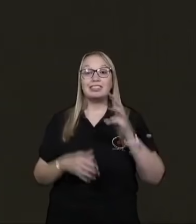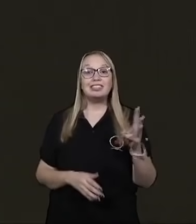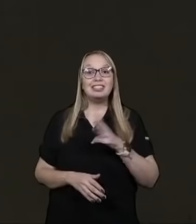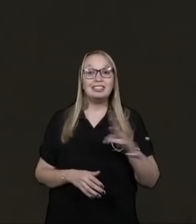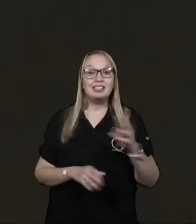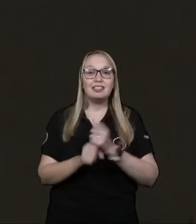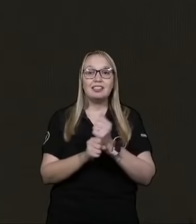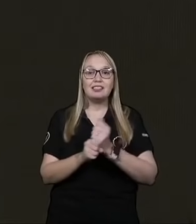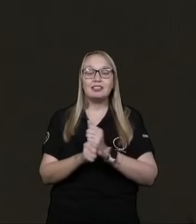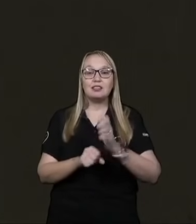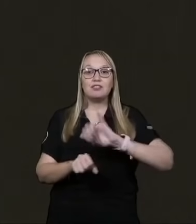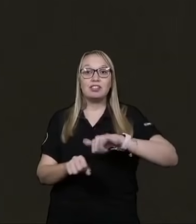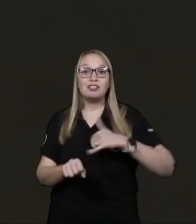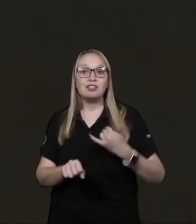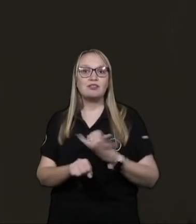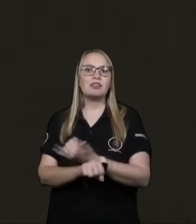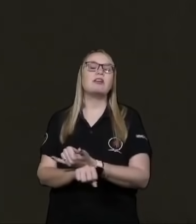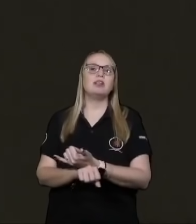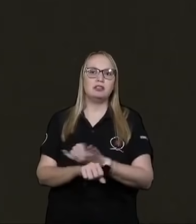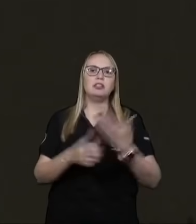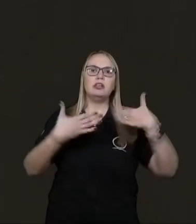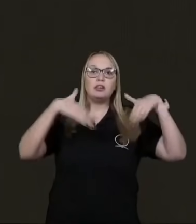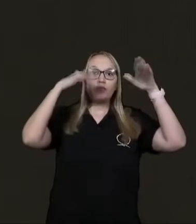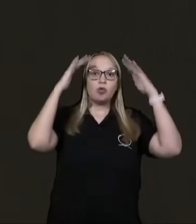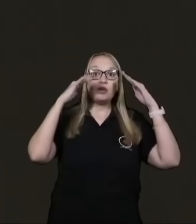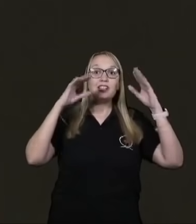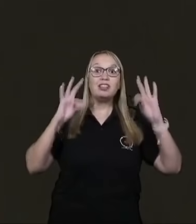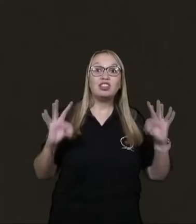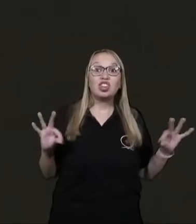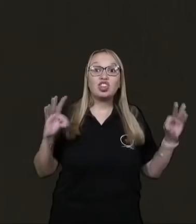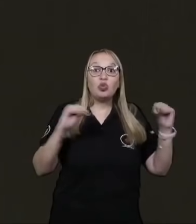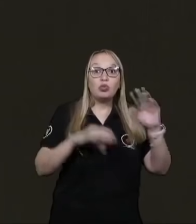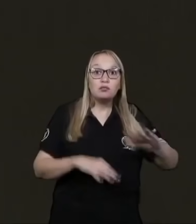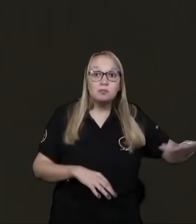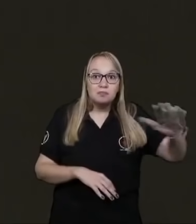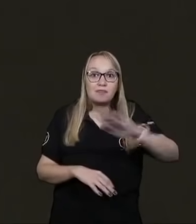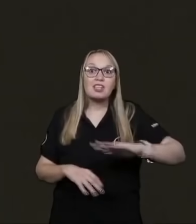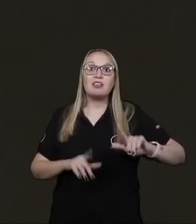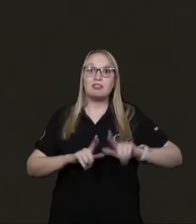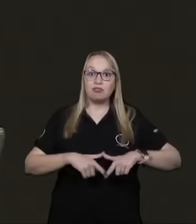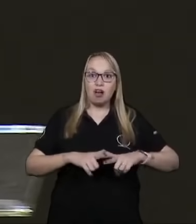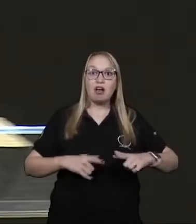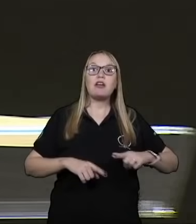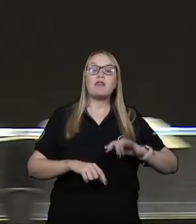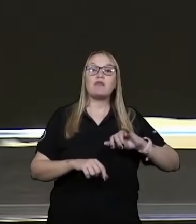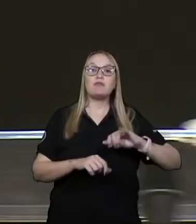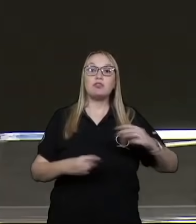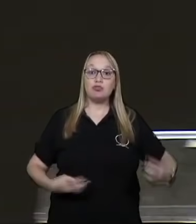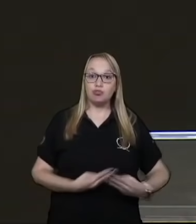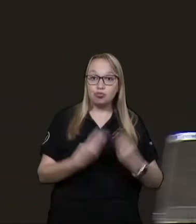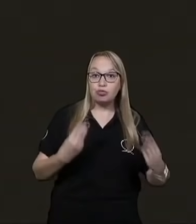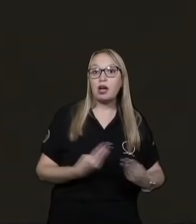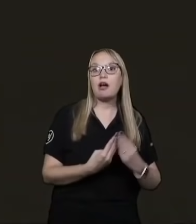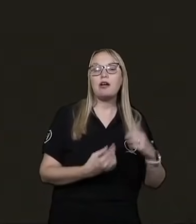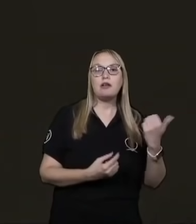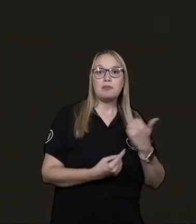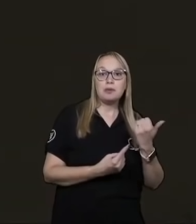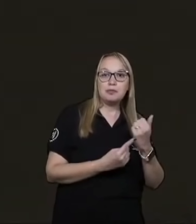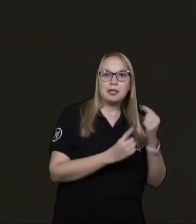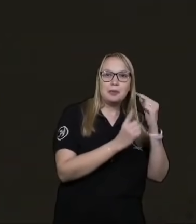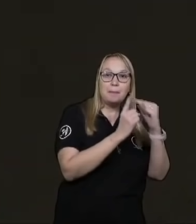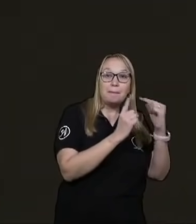e três anos em Jerusalém e foi rei sobre todo o Israel e Judá primeiro é rei sobre parte de Israel